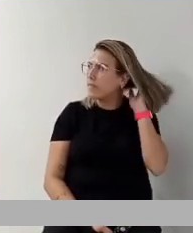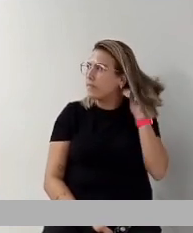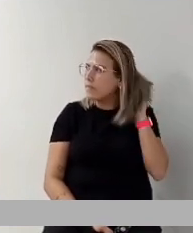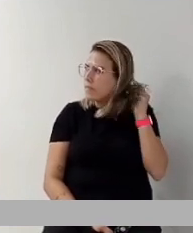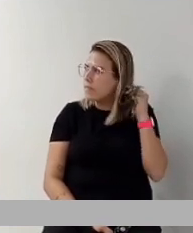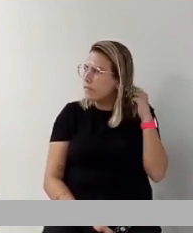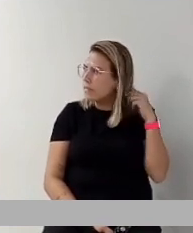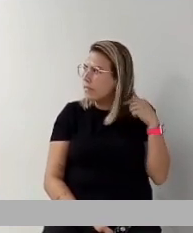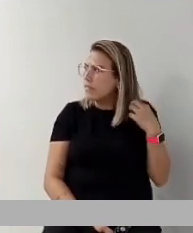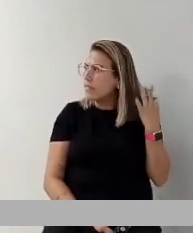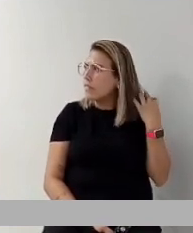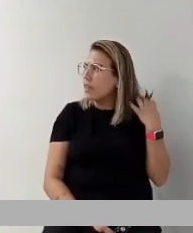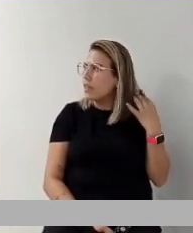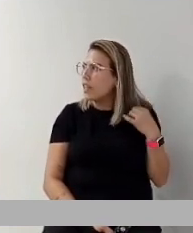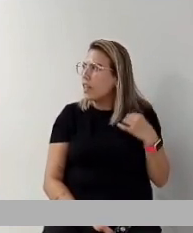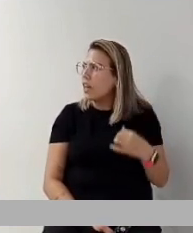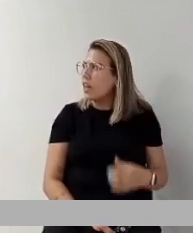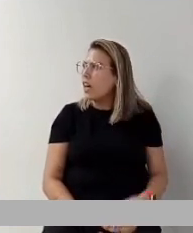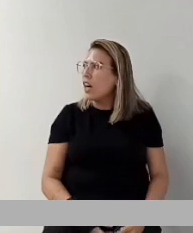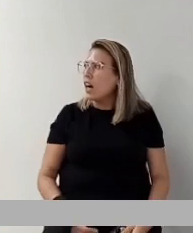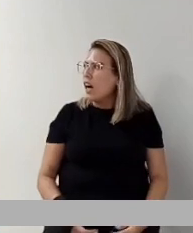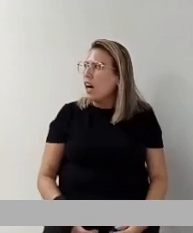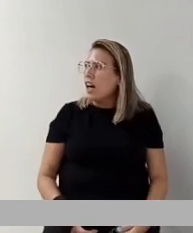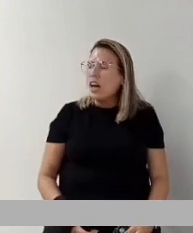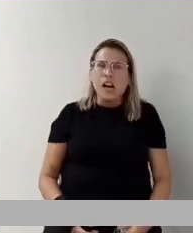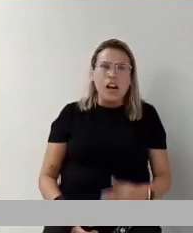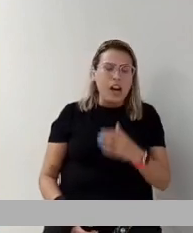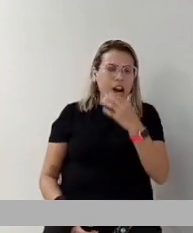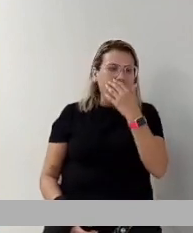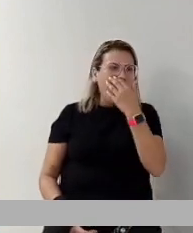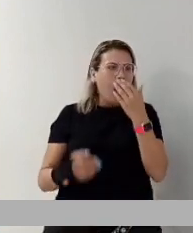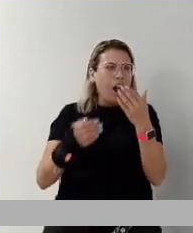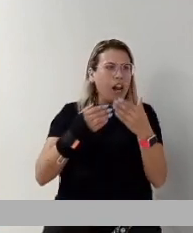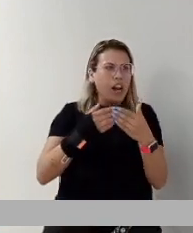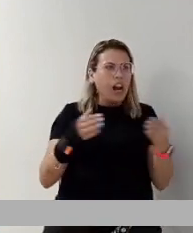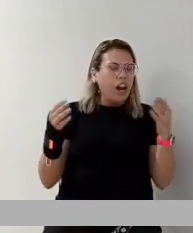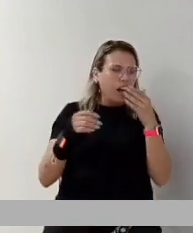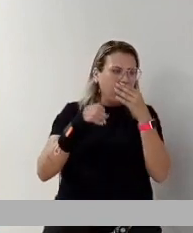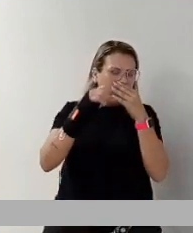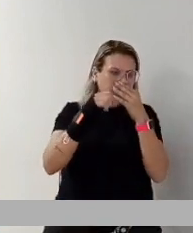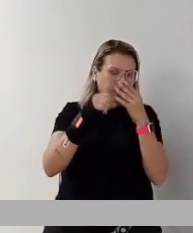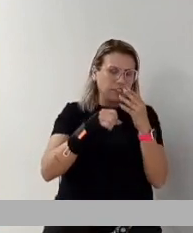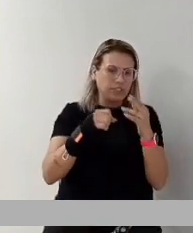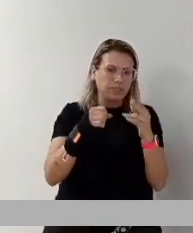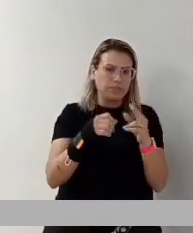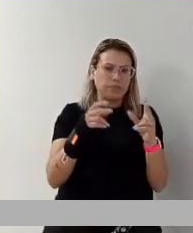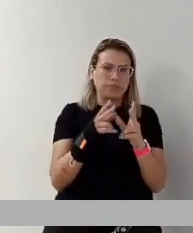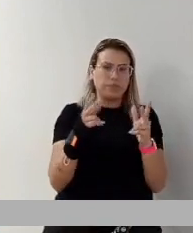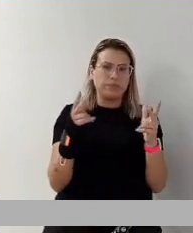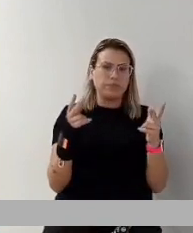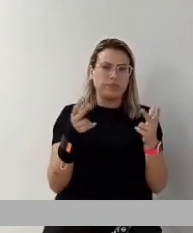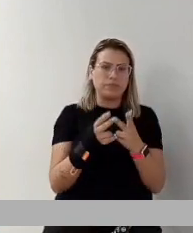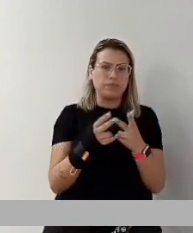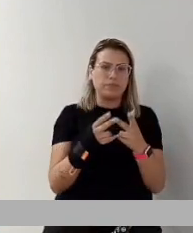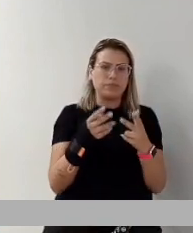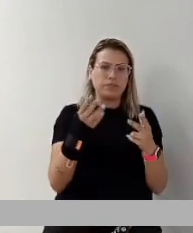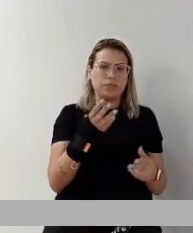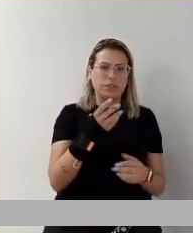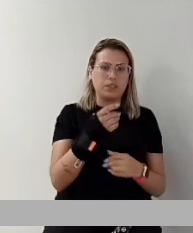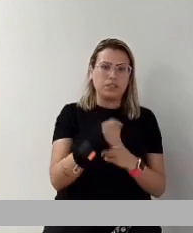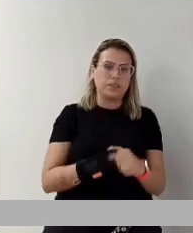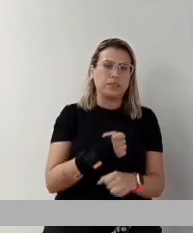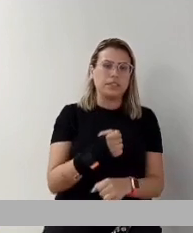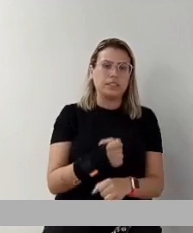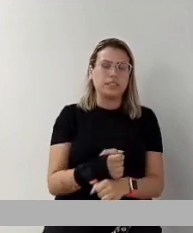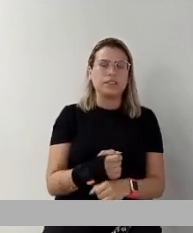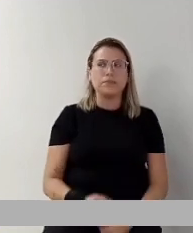presidente havendo número legal declaro aberta a oitava sessão ordinária do primeiro período da quarta